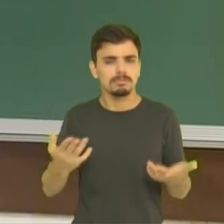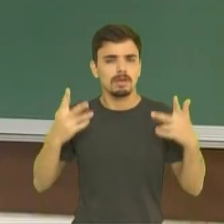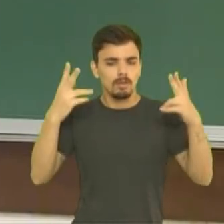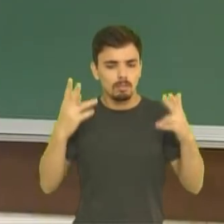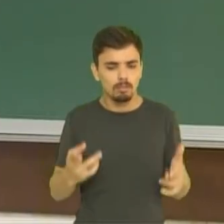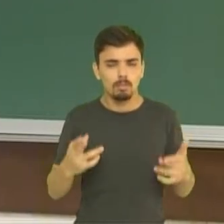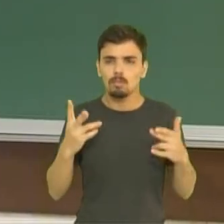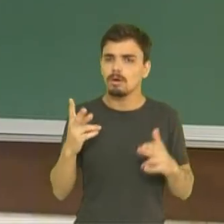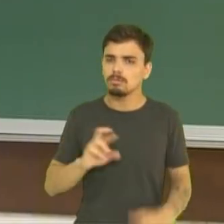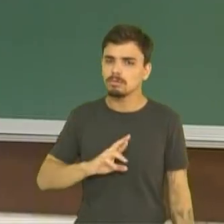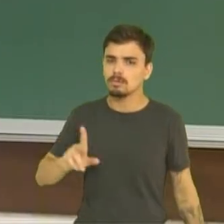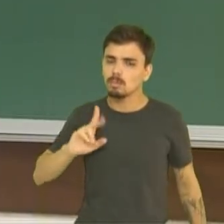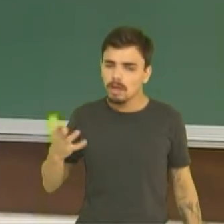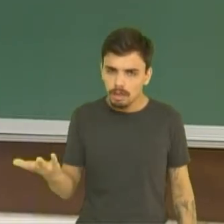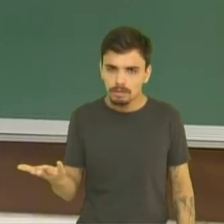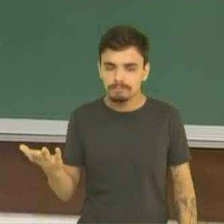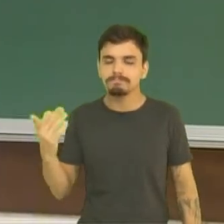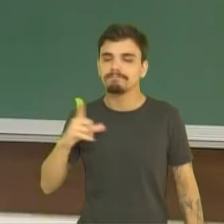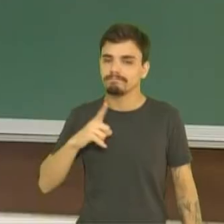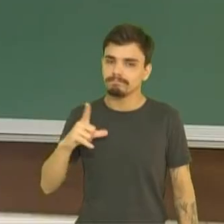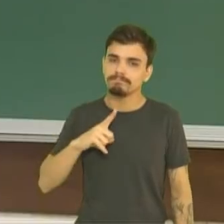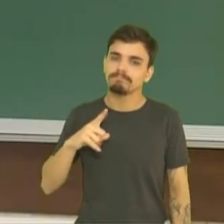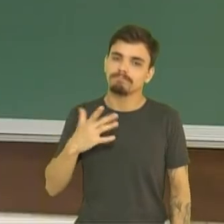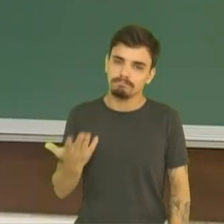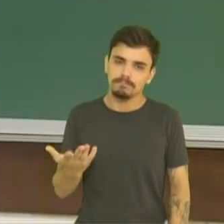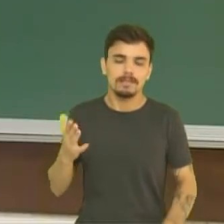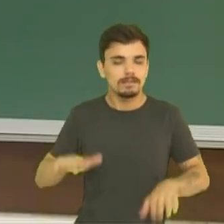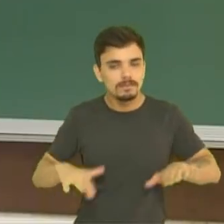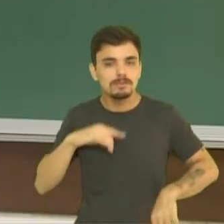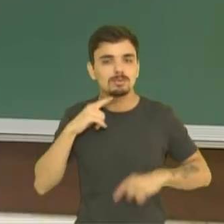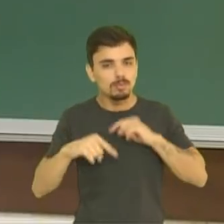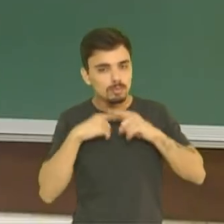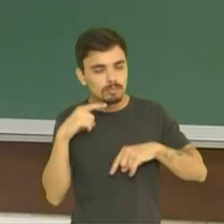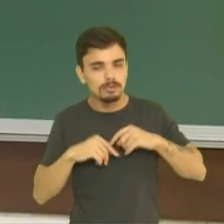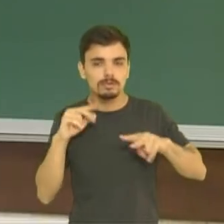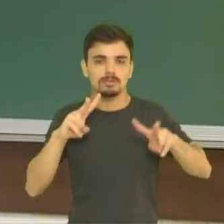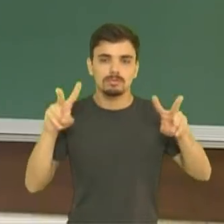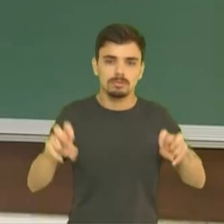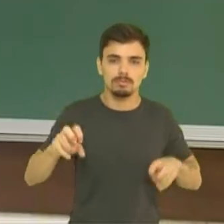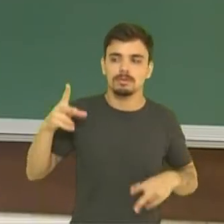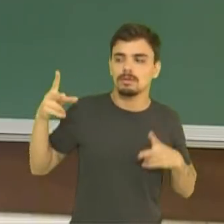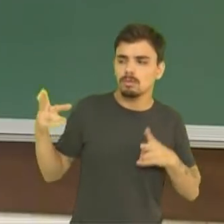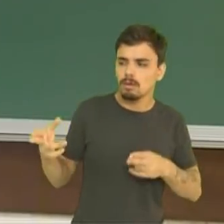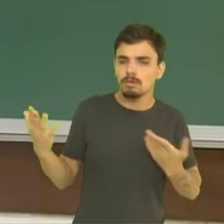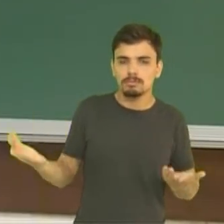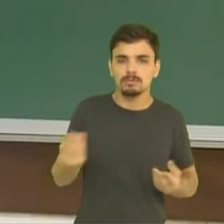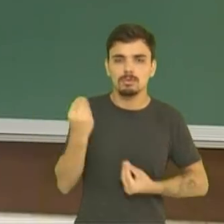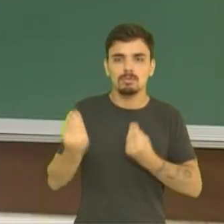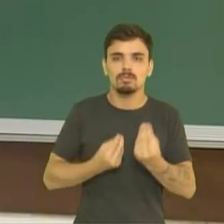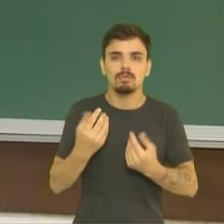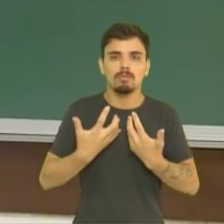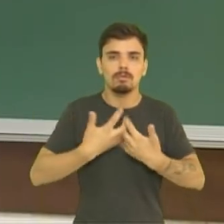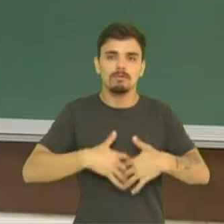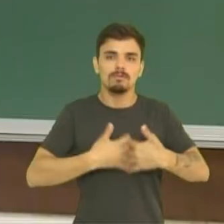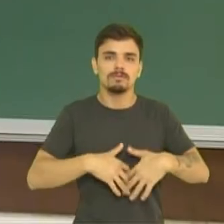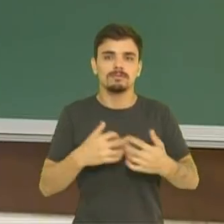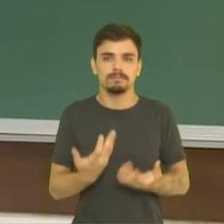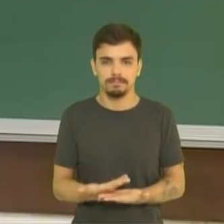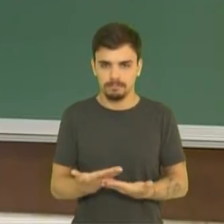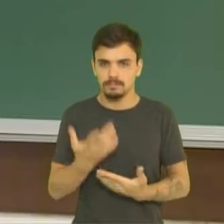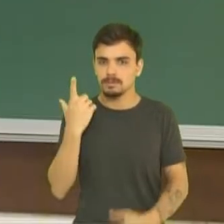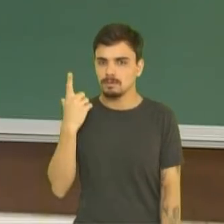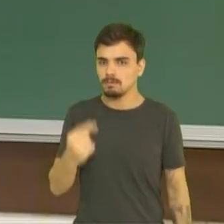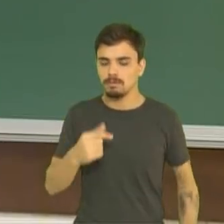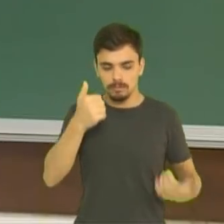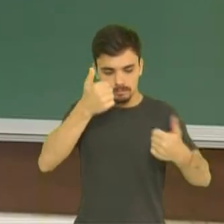Muitas vezes a gente fica em dúvida, será que não é a mesma coisa? Não estamos falando da mesma coisa aqui, professora? Como que é isso? Vamos